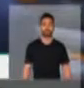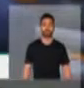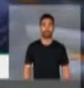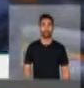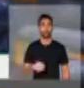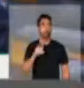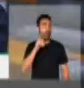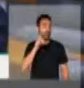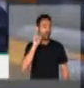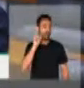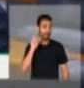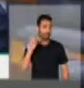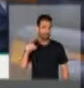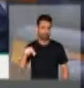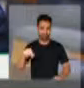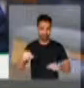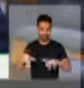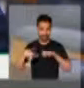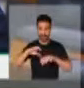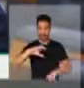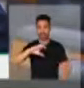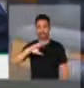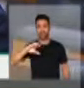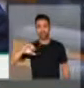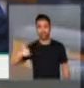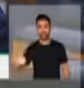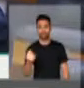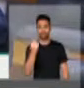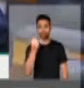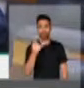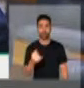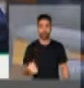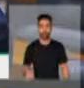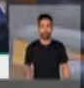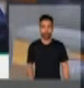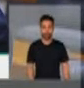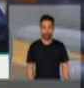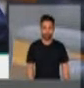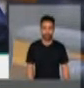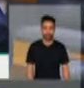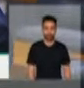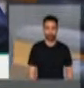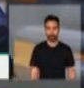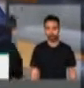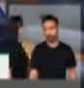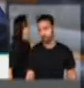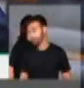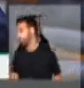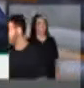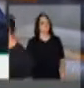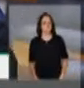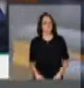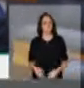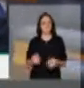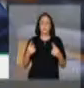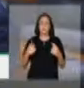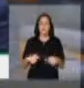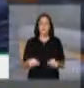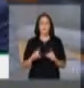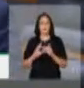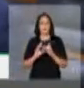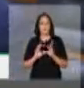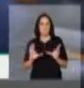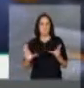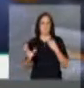na CCJ nós vimos um verdadeiro ataque contra a democracia.